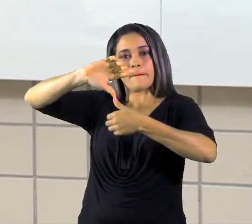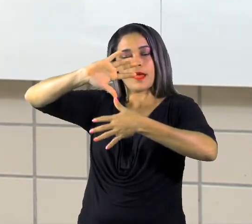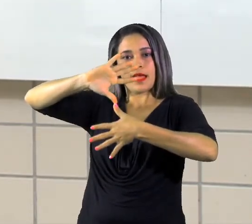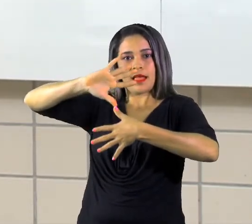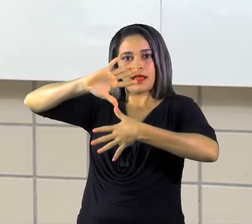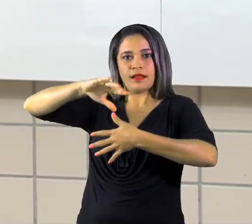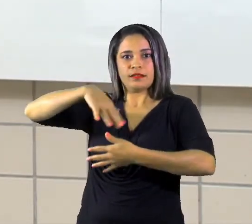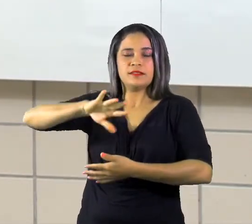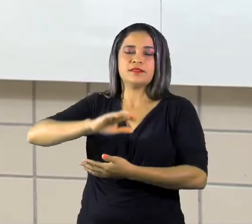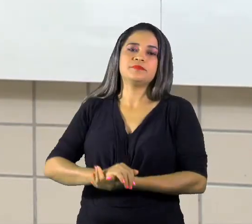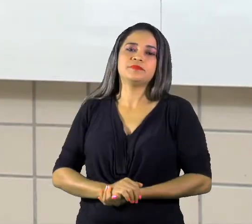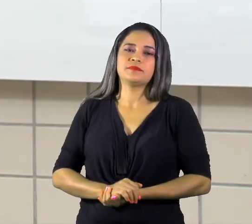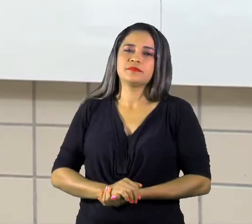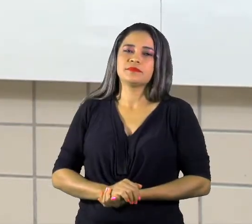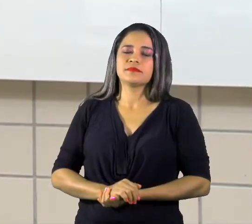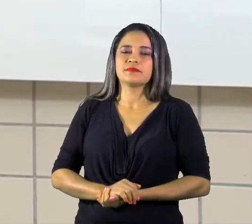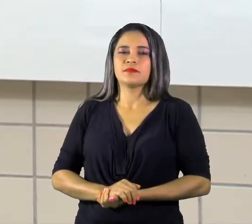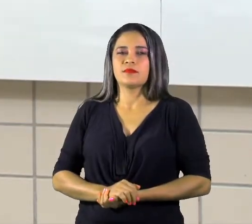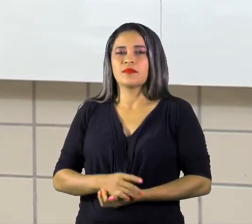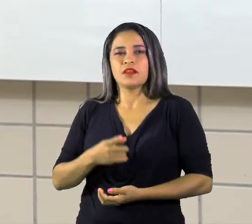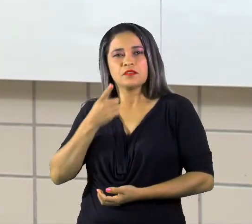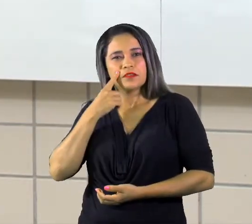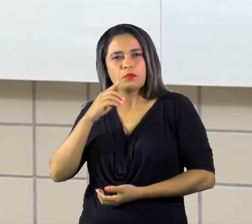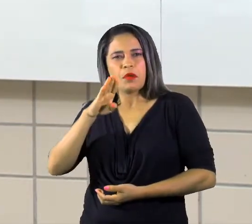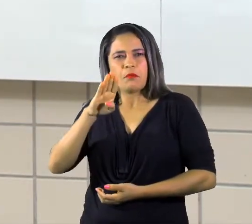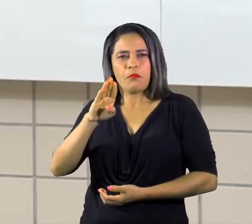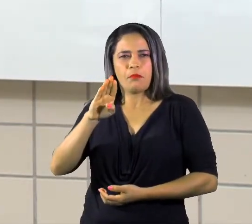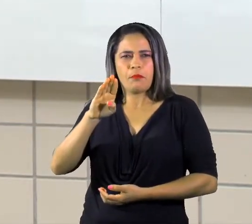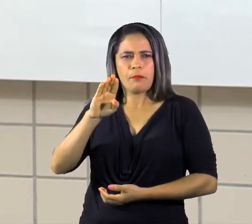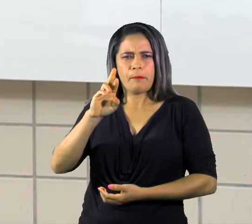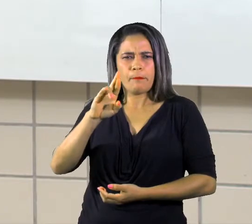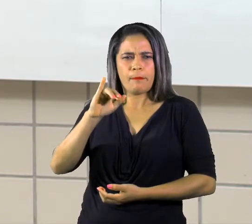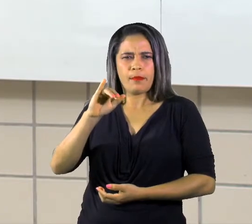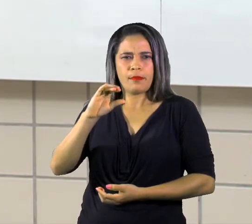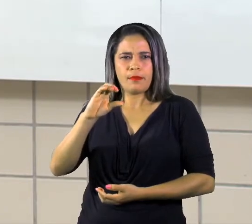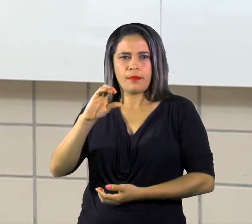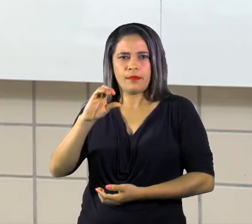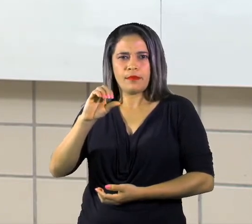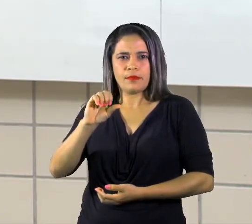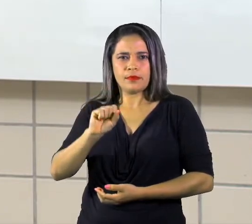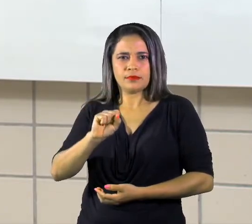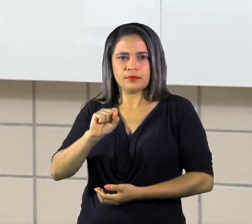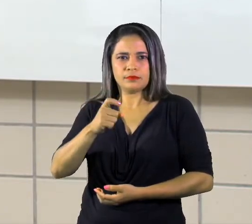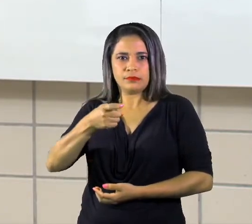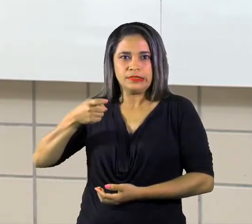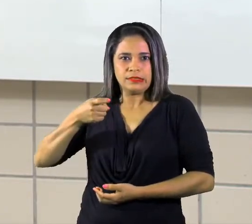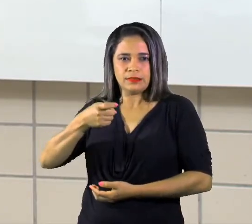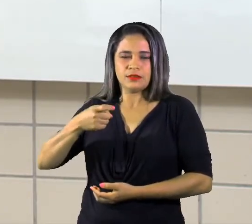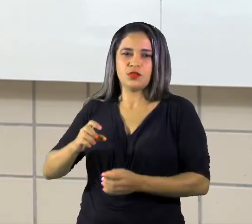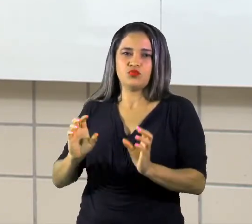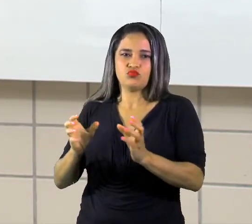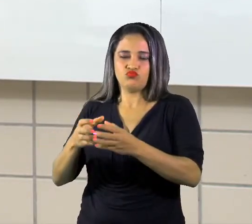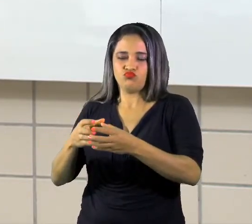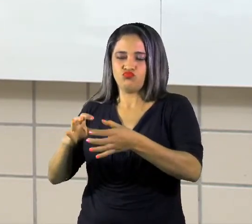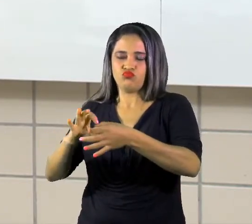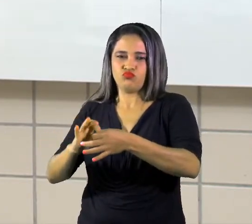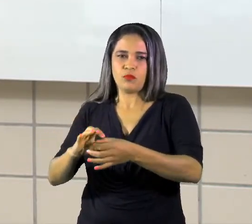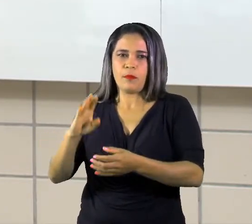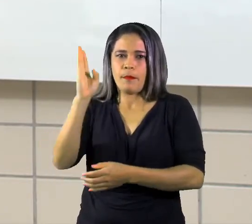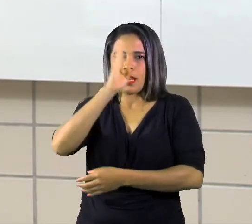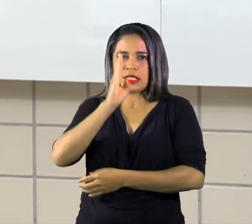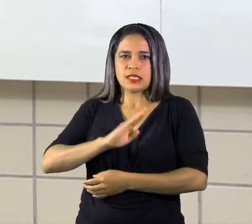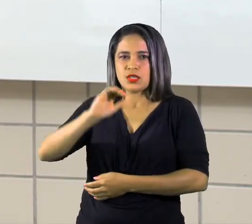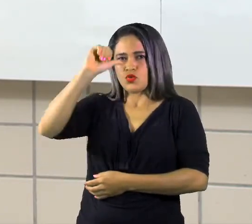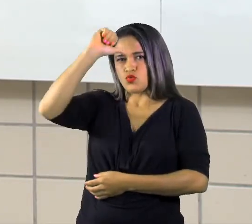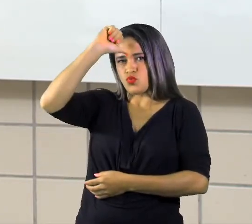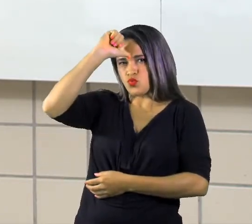o NAFTA. Vimos também sobre o BRICS, lembra o que é o BRICS? É o grupo que reúne Brasil, Rússia, Índia, China